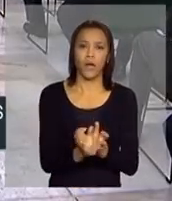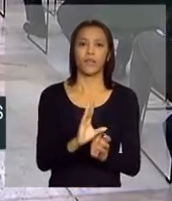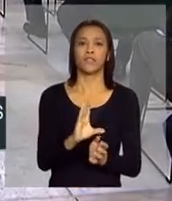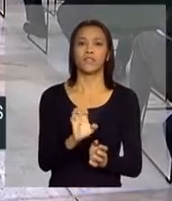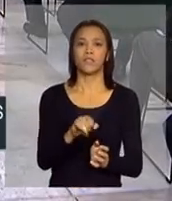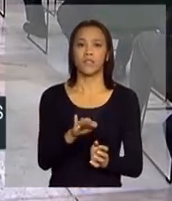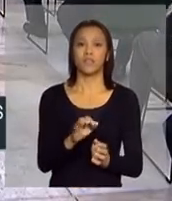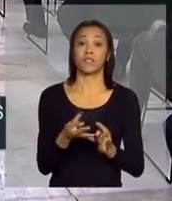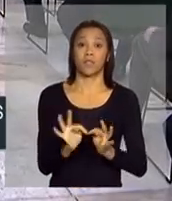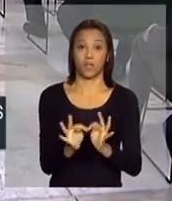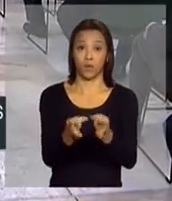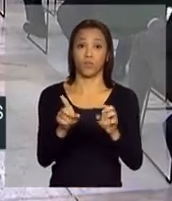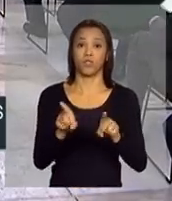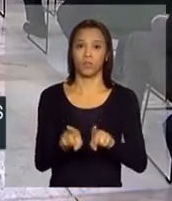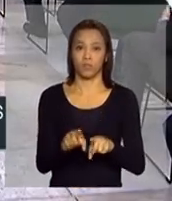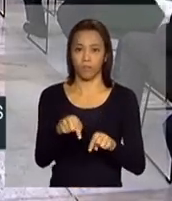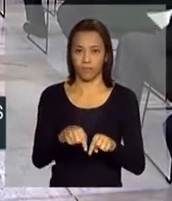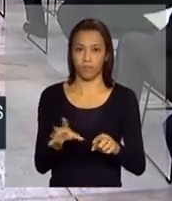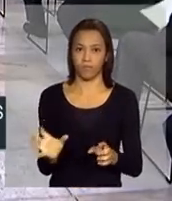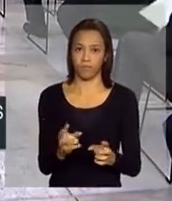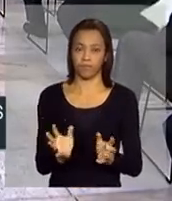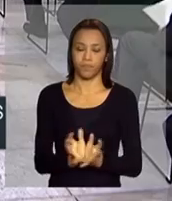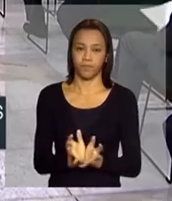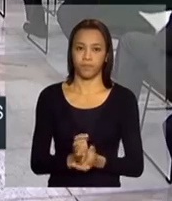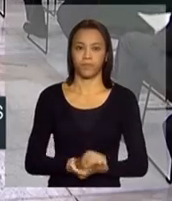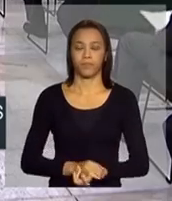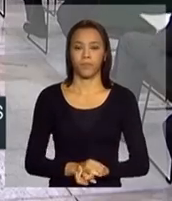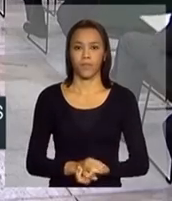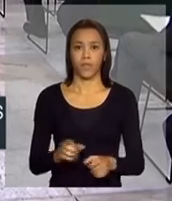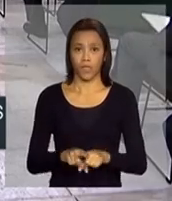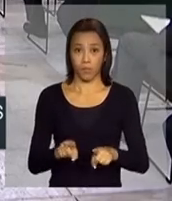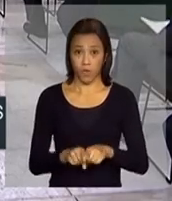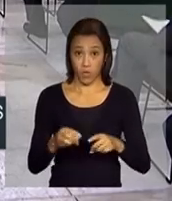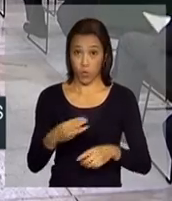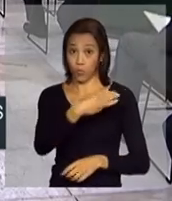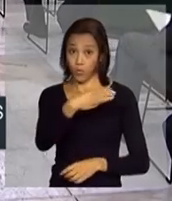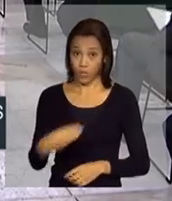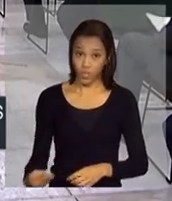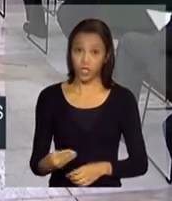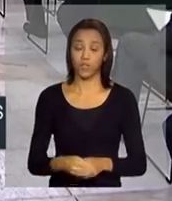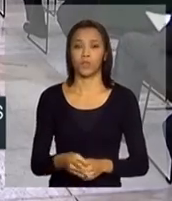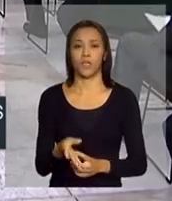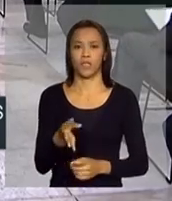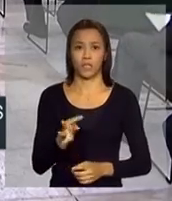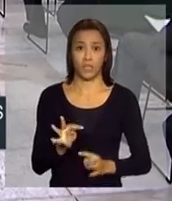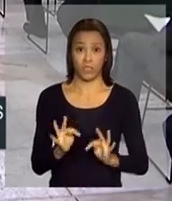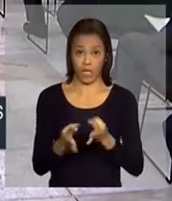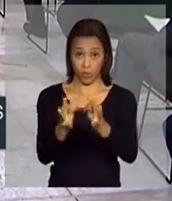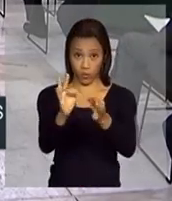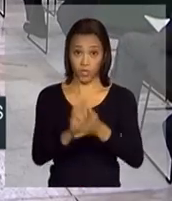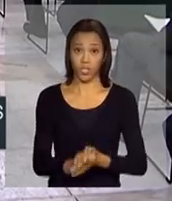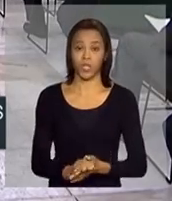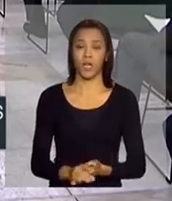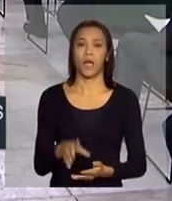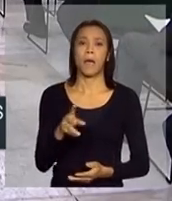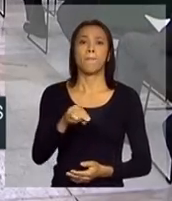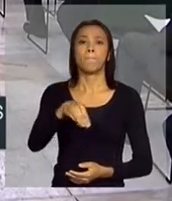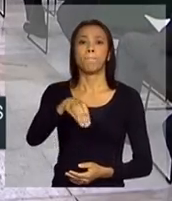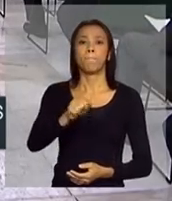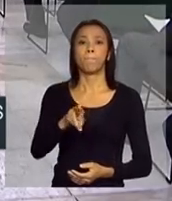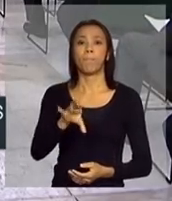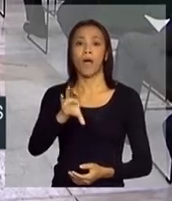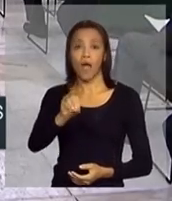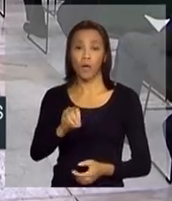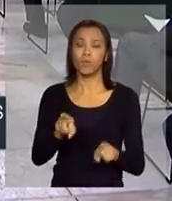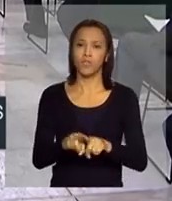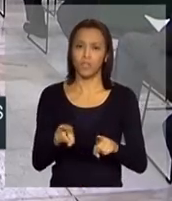e inovação. Em seguida, o ministro de Estado da Ciência, Tecnologia e Inovação, Marco Antônio Raupe, e o